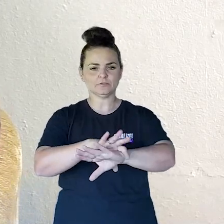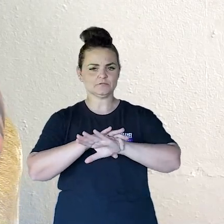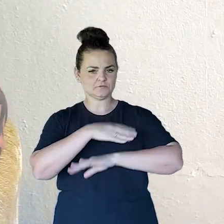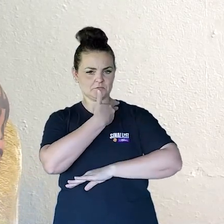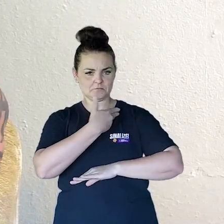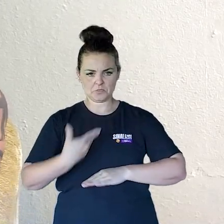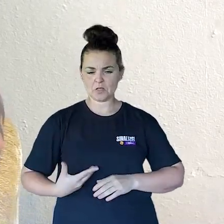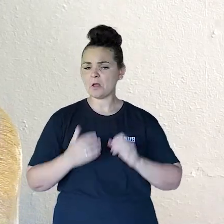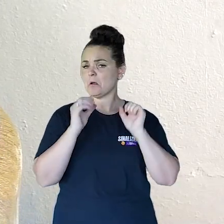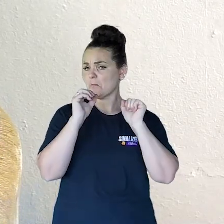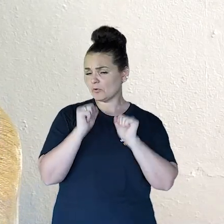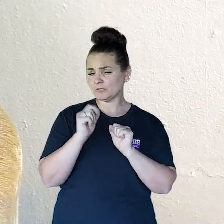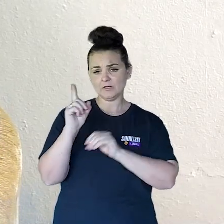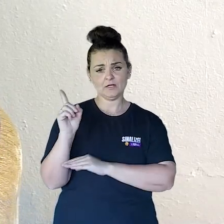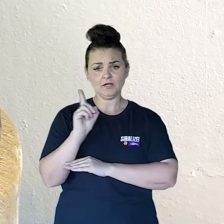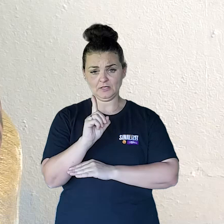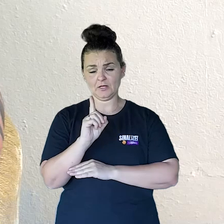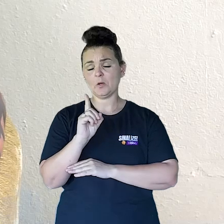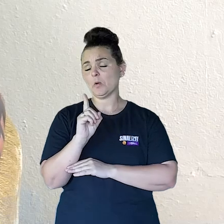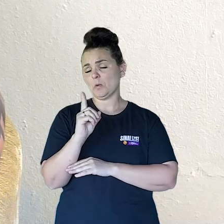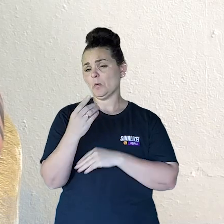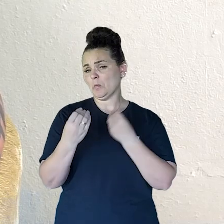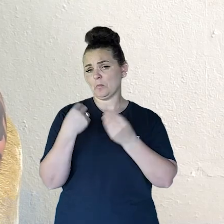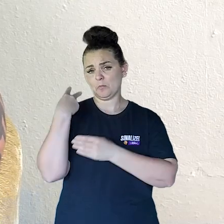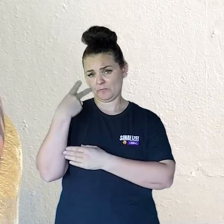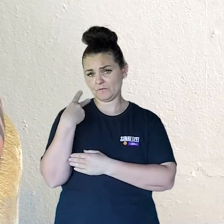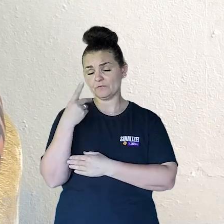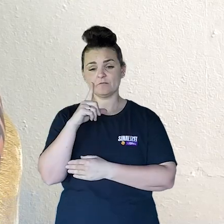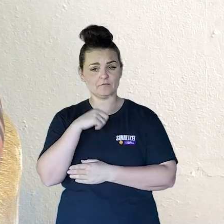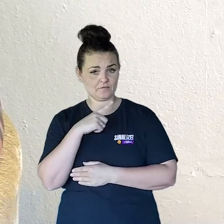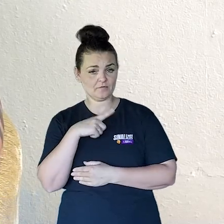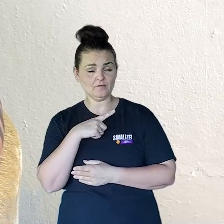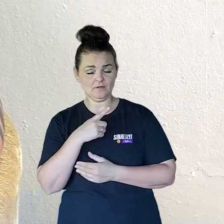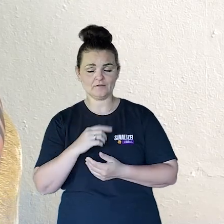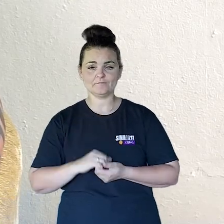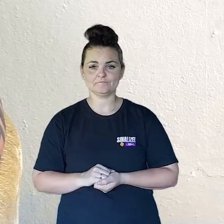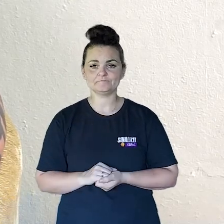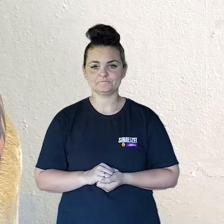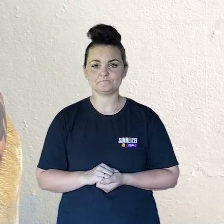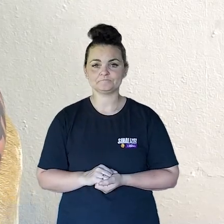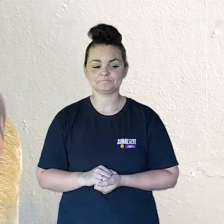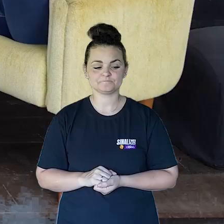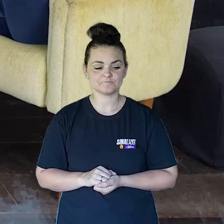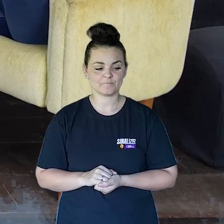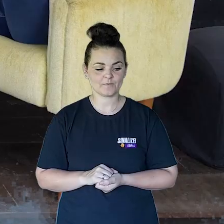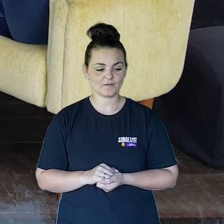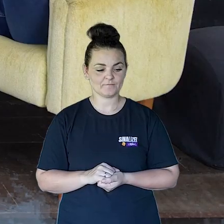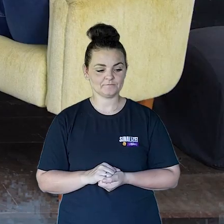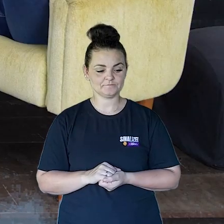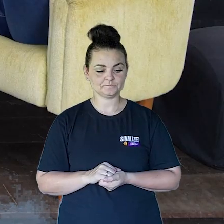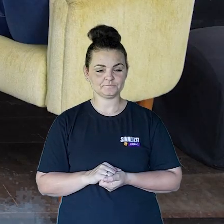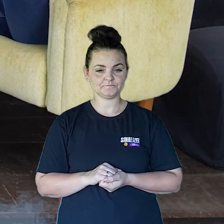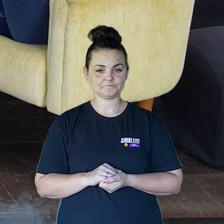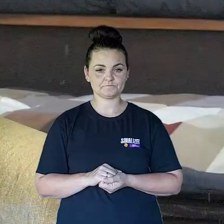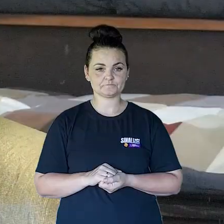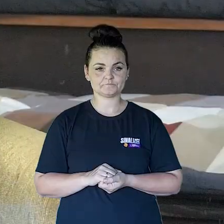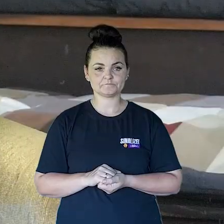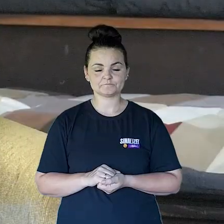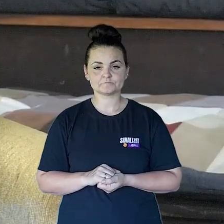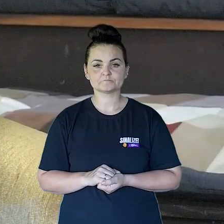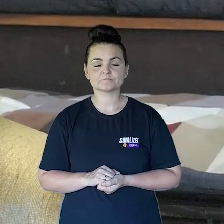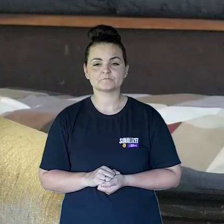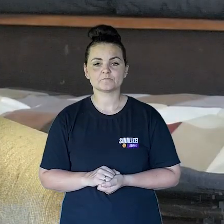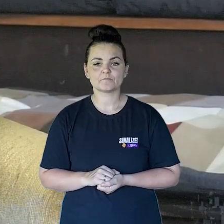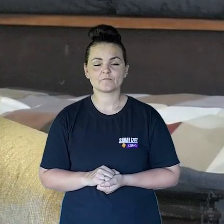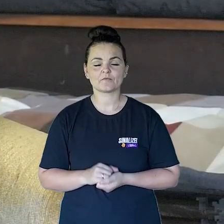estar, como, né, houve outros candidatos que também se candidataram, no caso.